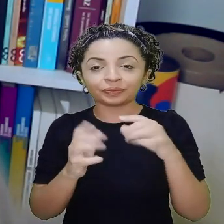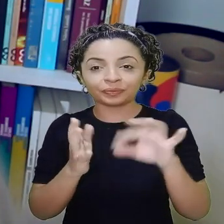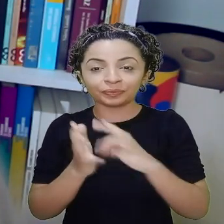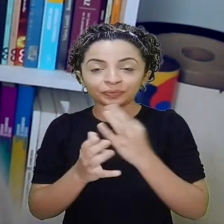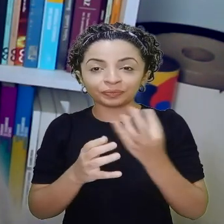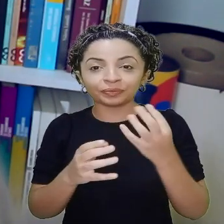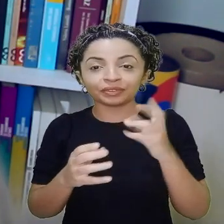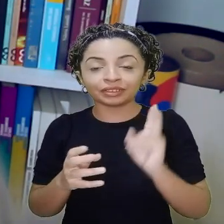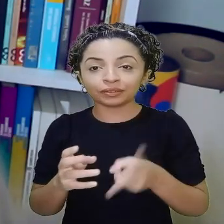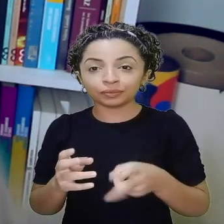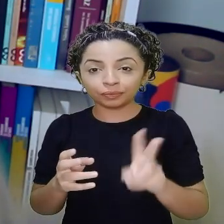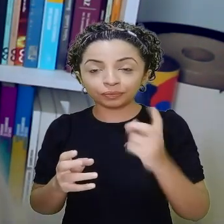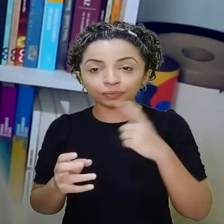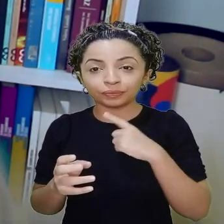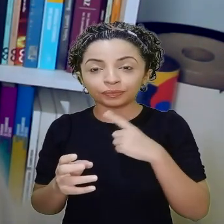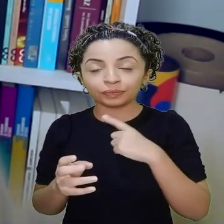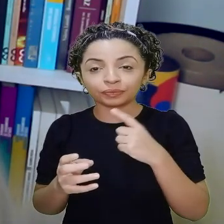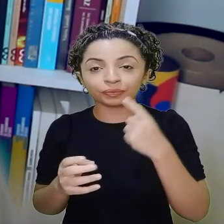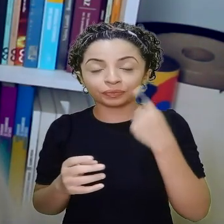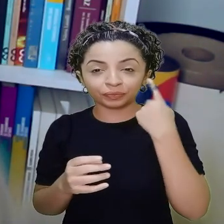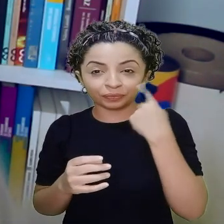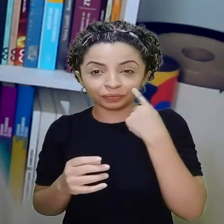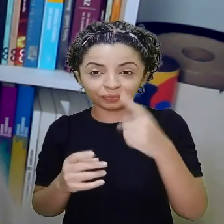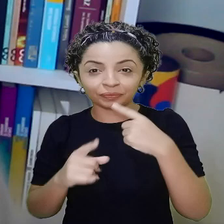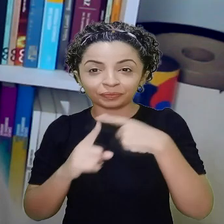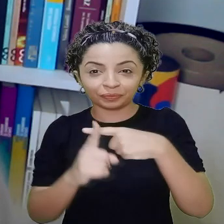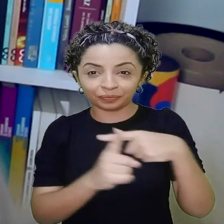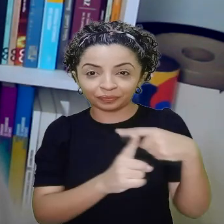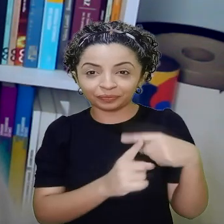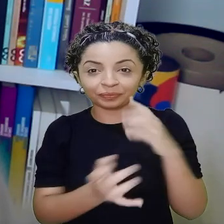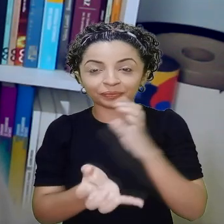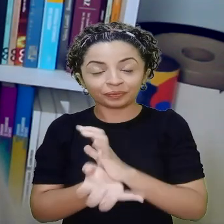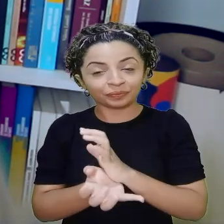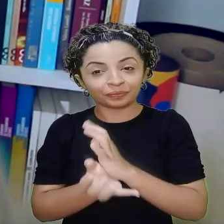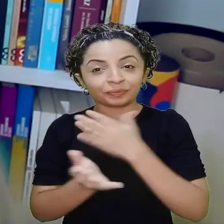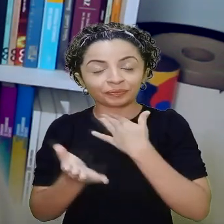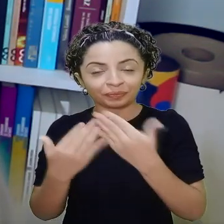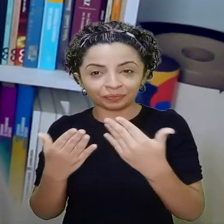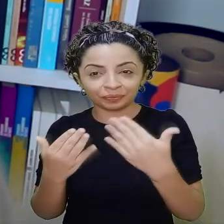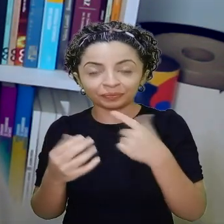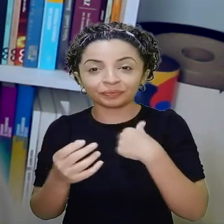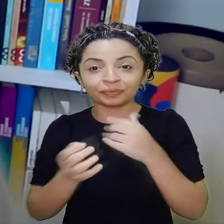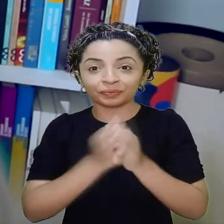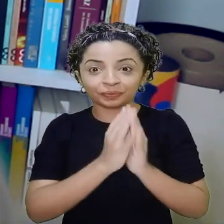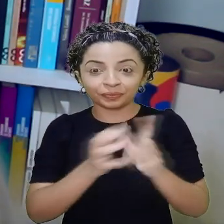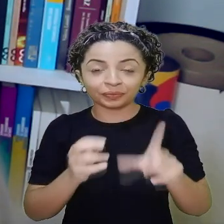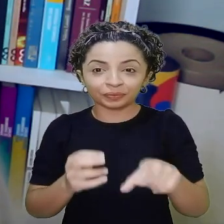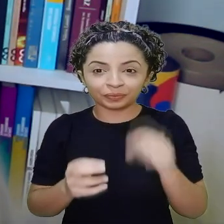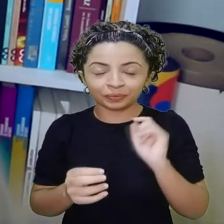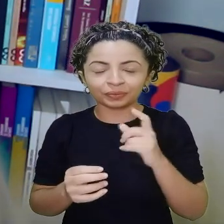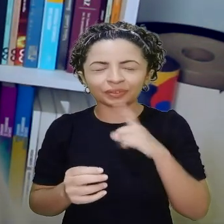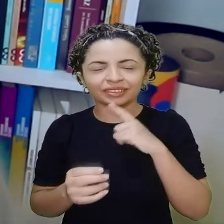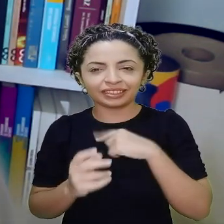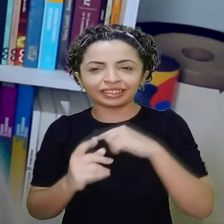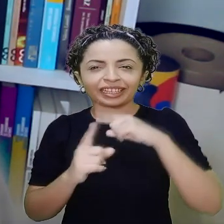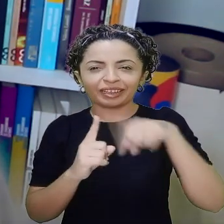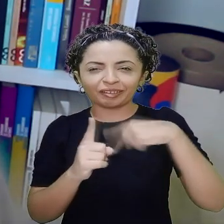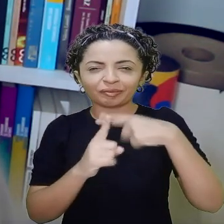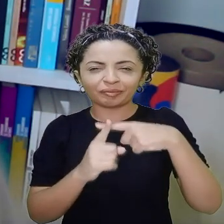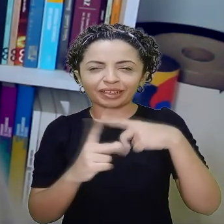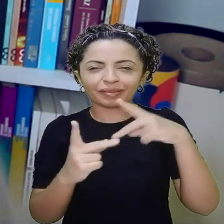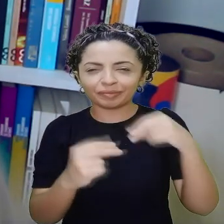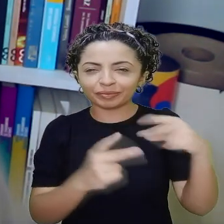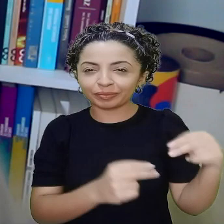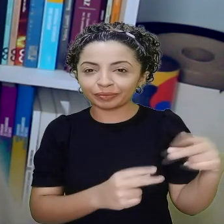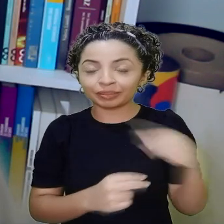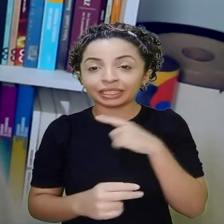Literária, você se torna membro e aí tem uma série de benefícios. Você participa do nosso grupo no Telegram, você participa de sorteios. Estão aparecendo aí vários dos